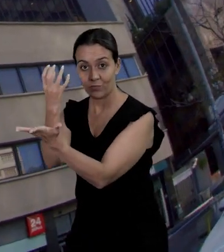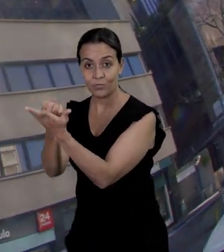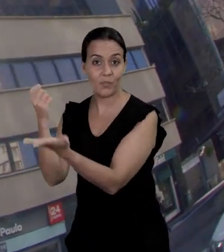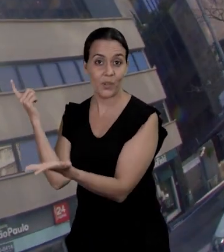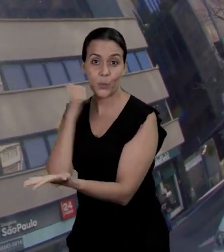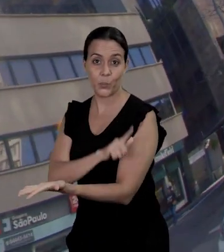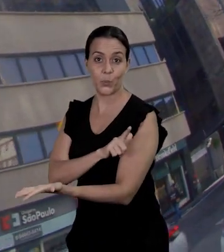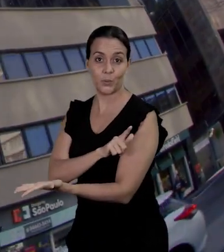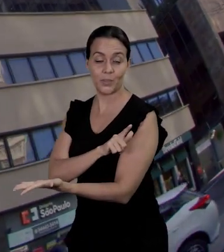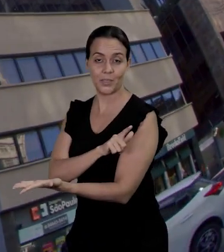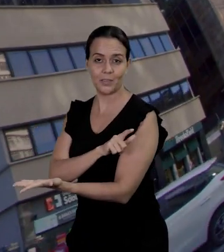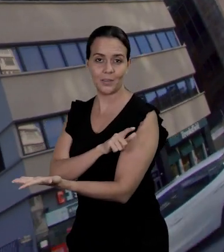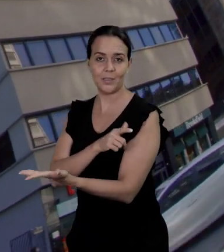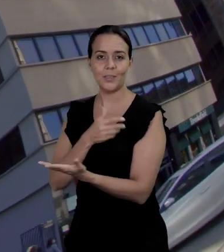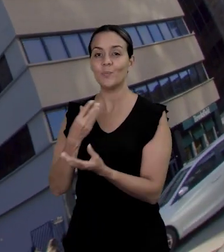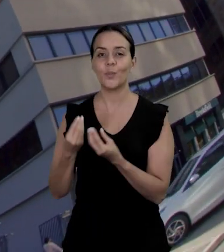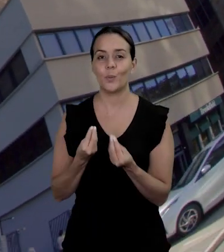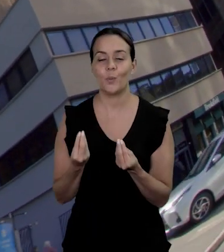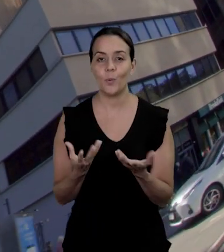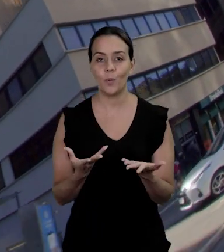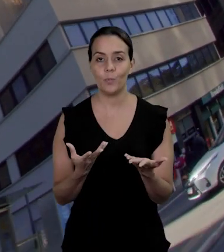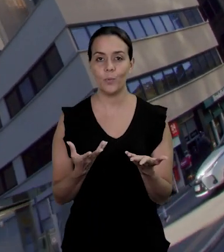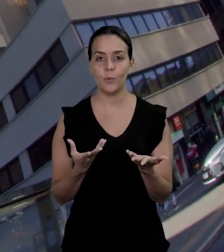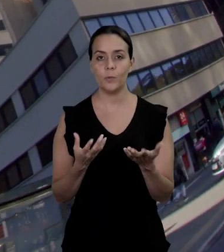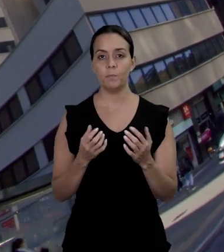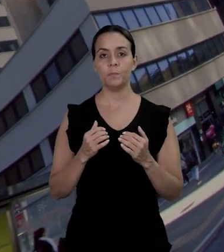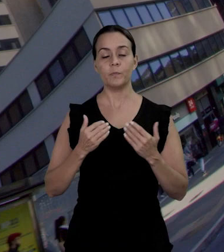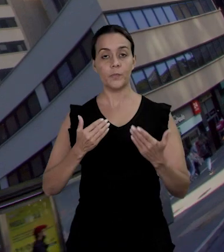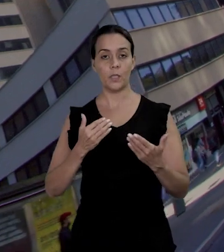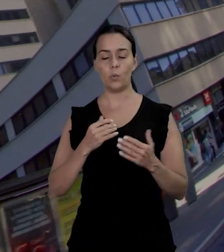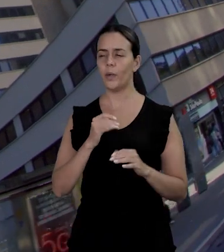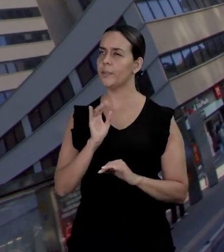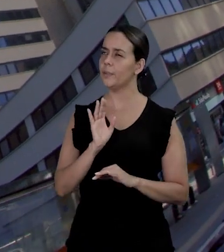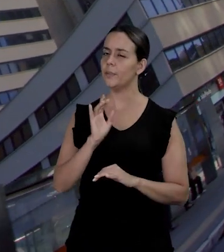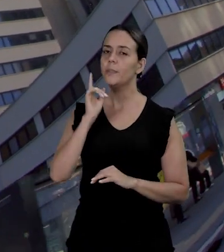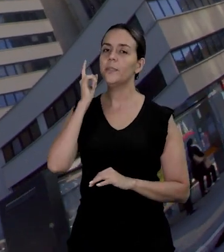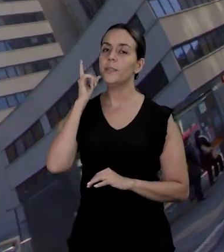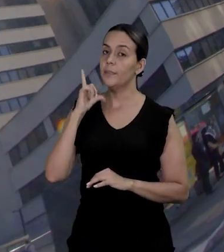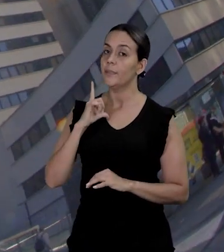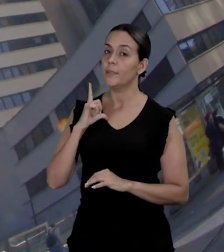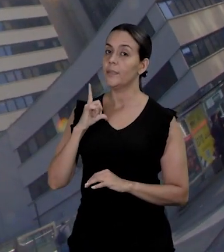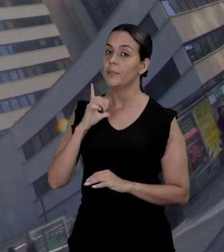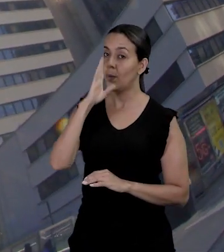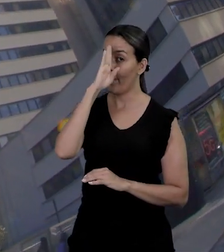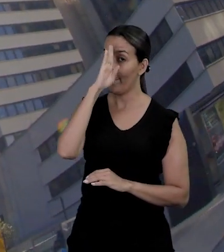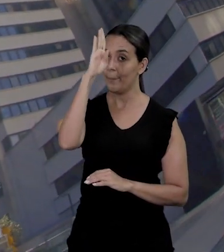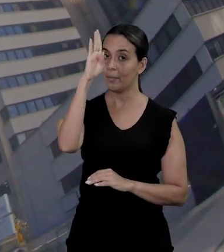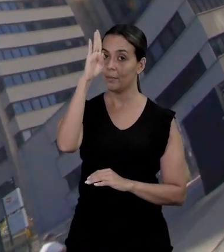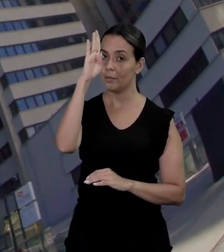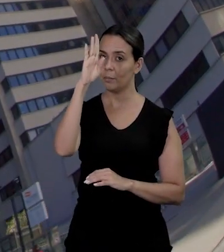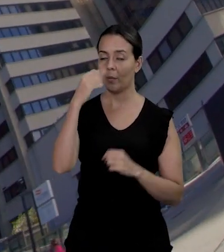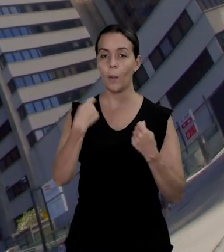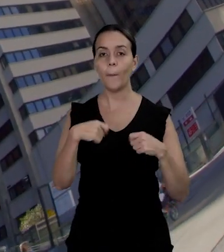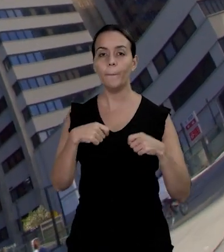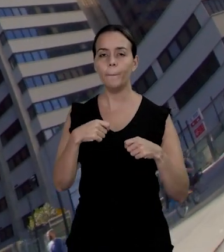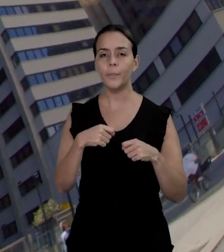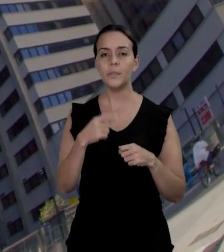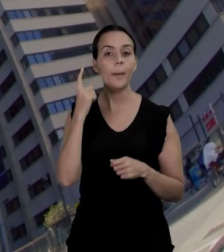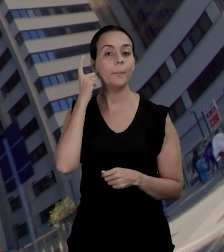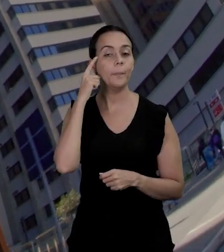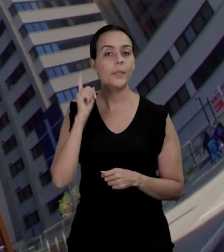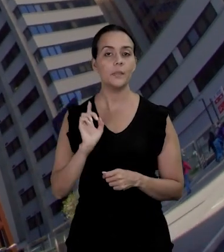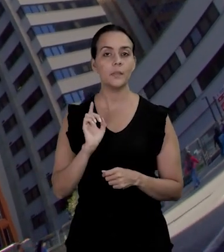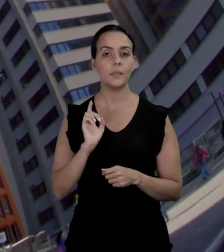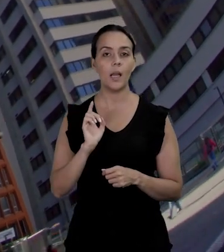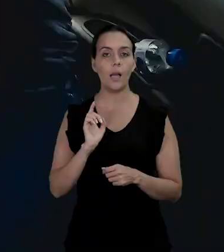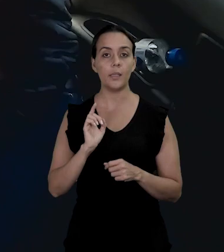entra o ponto principal, que é necessário a gente incluir diversidade, né? A gente ter inclusão e diversidade para